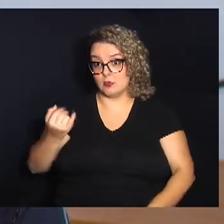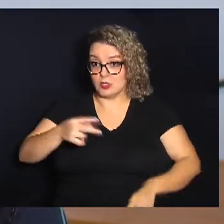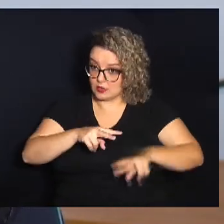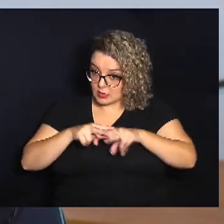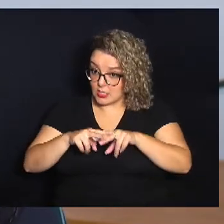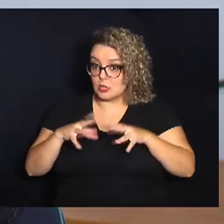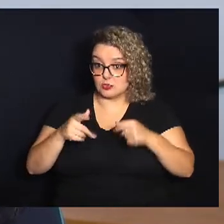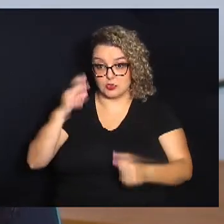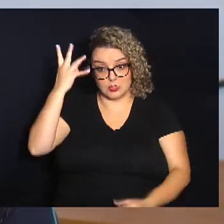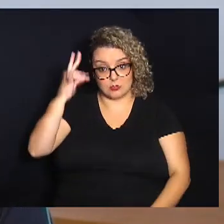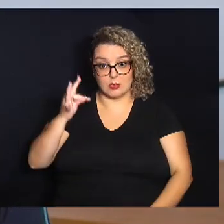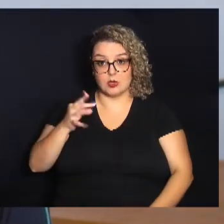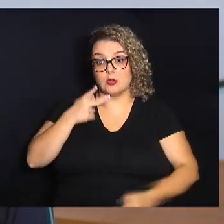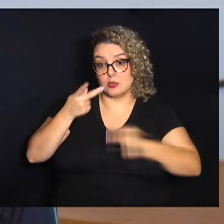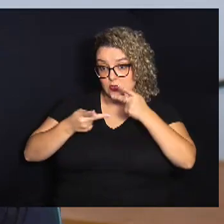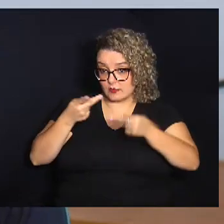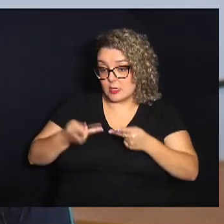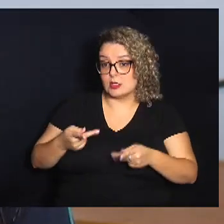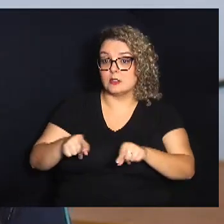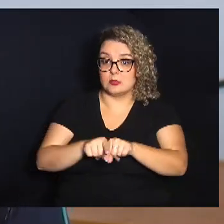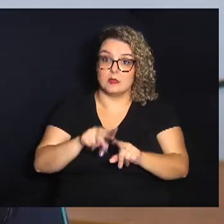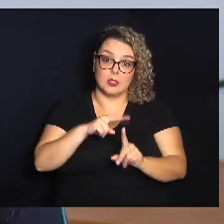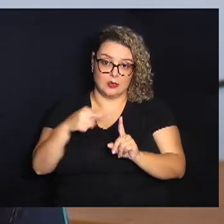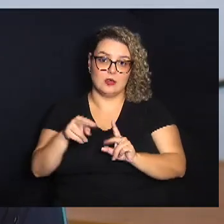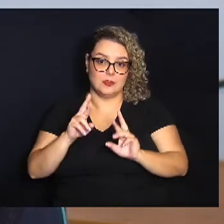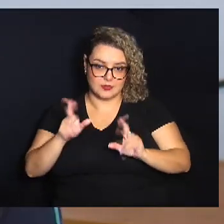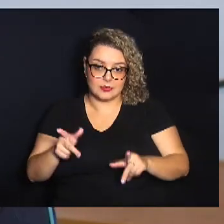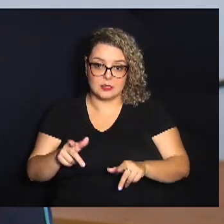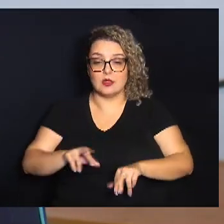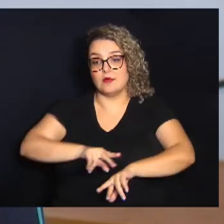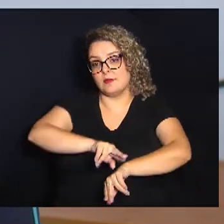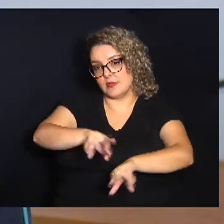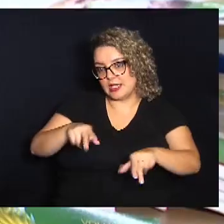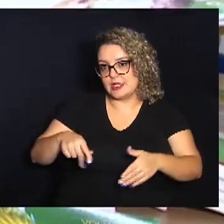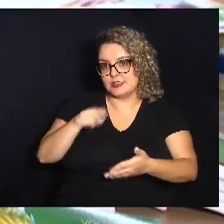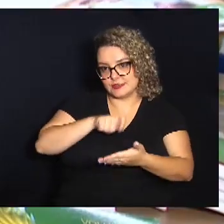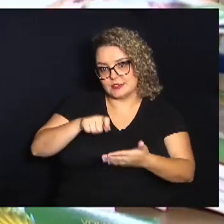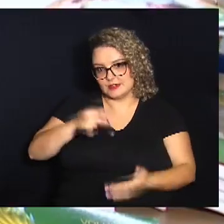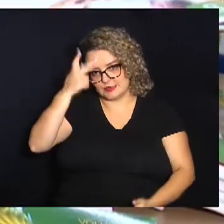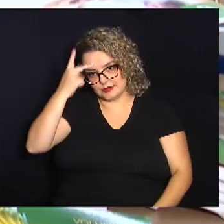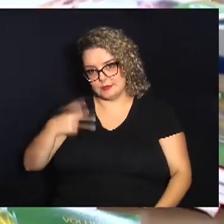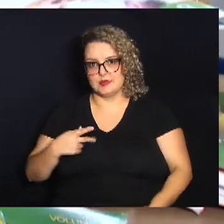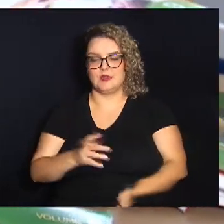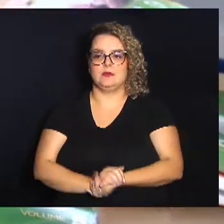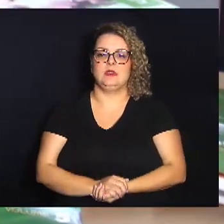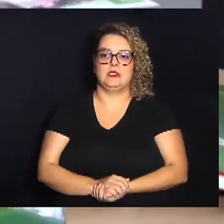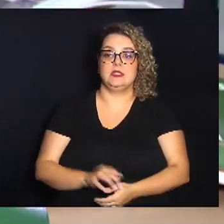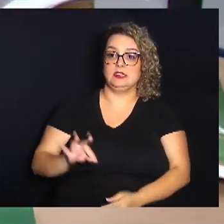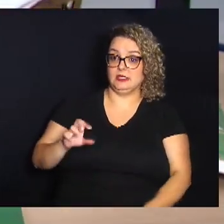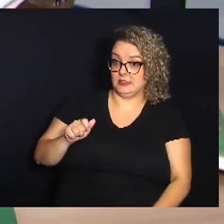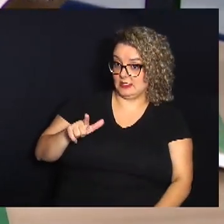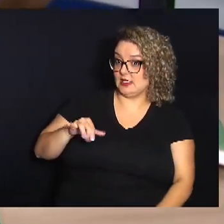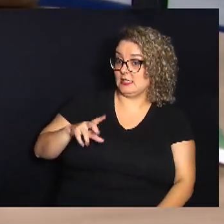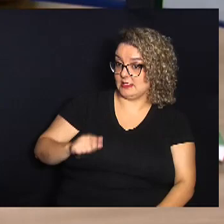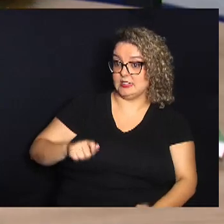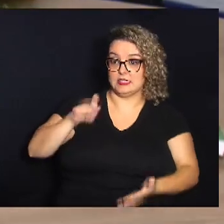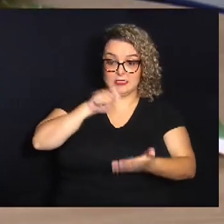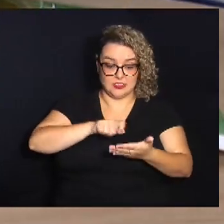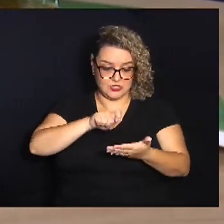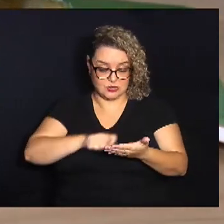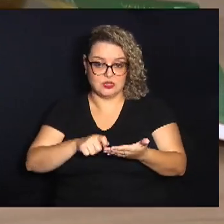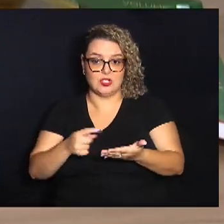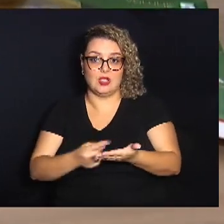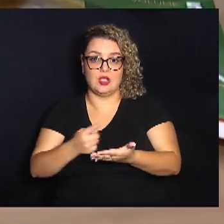que o professor falou, porque a gente vê um outro ponto de vista, né? Mesmo que muitos deles escrevam o próprio livro. No caso da Thalita, que escreveu a apostila